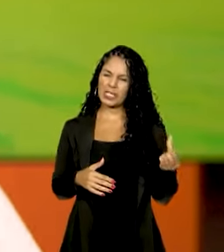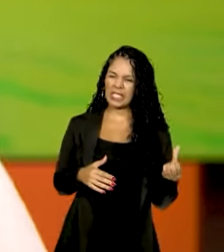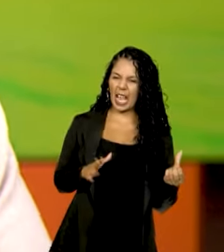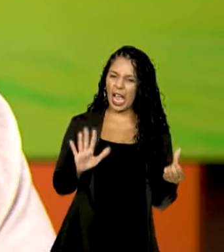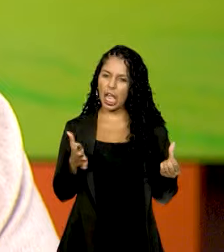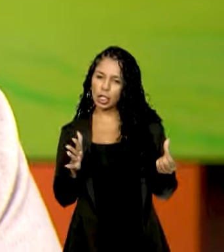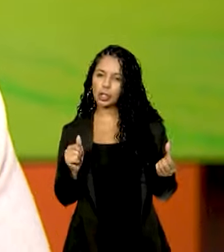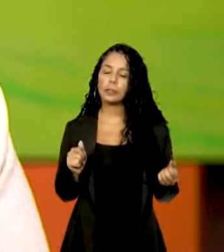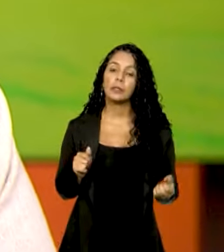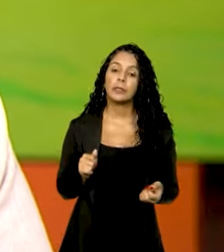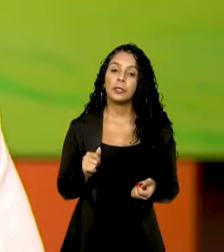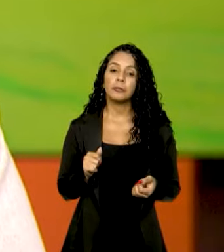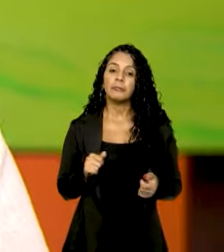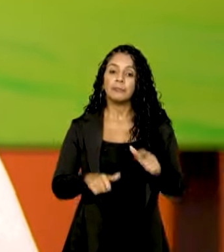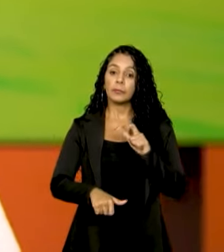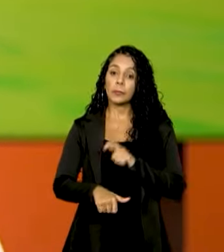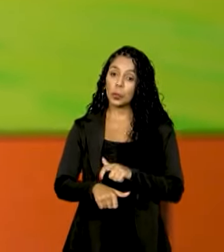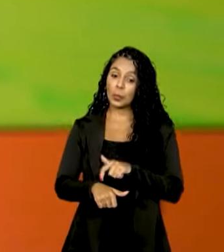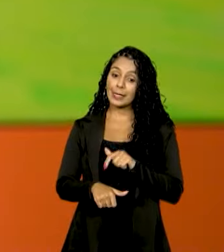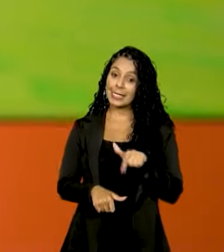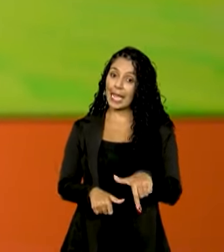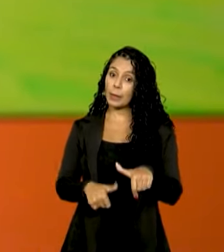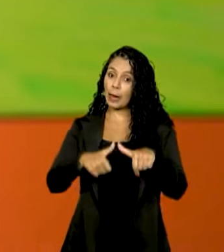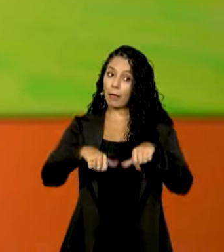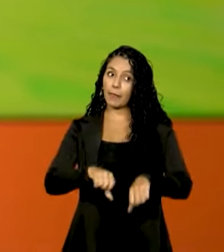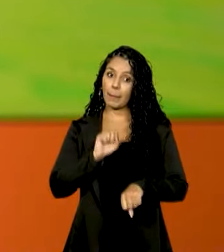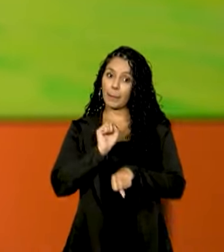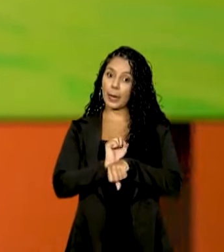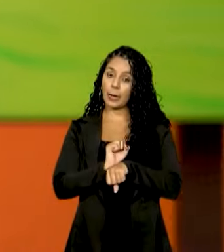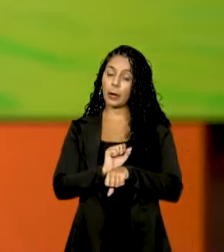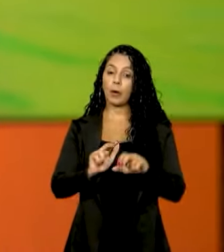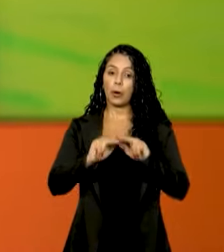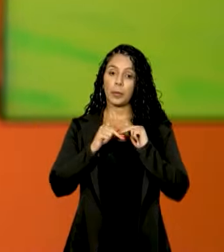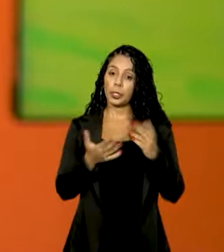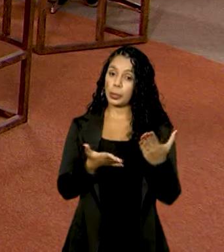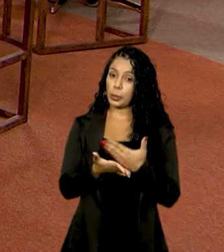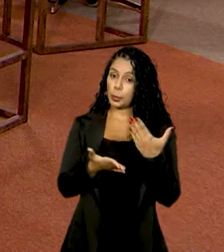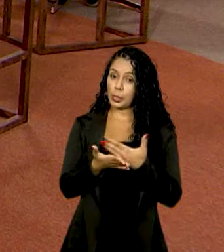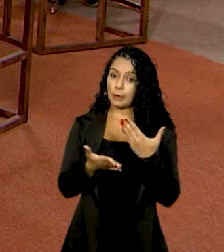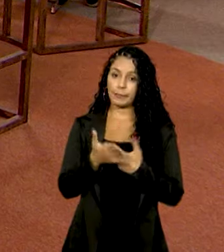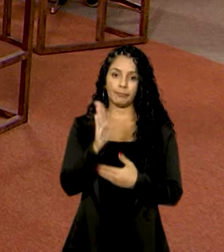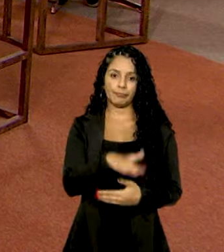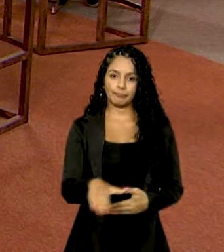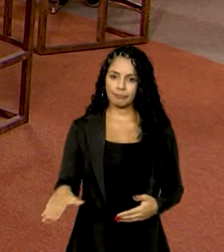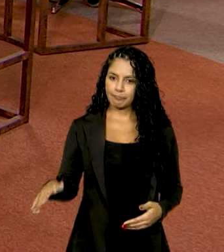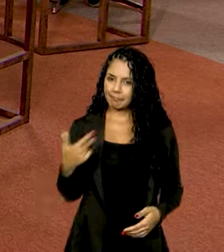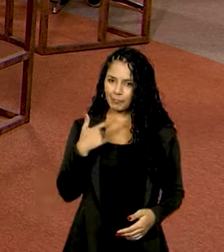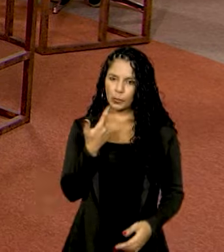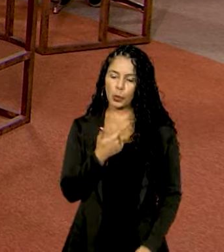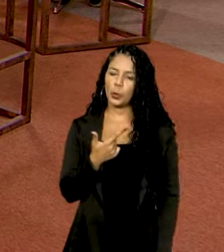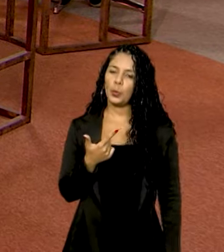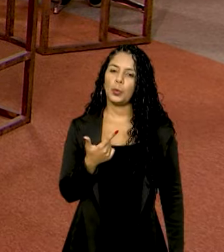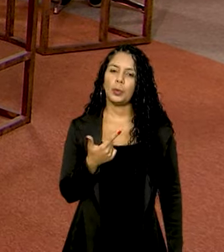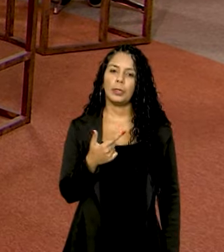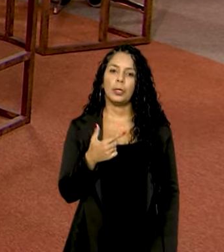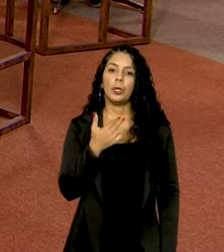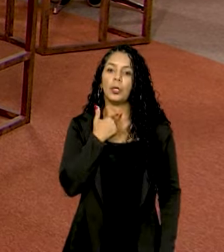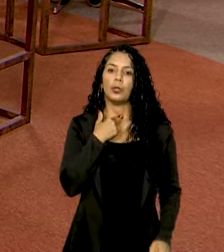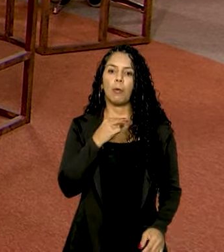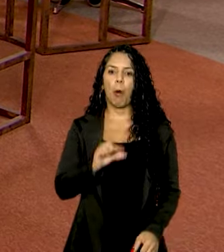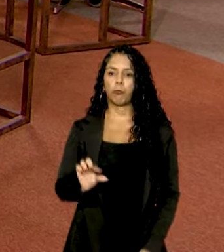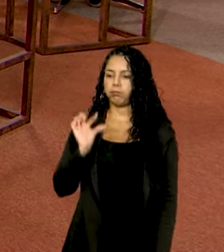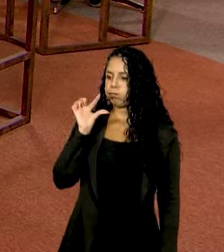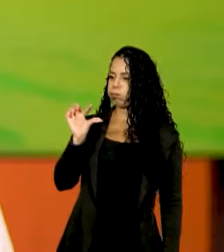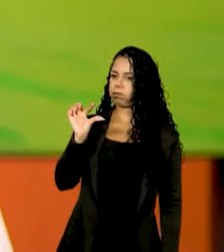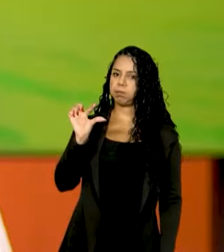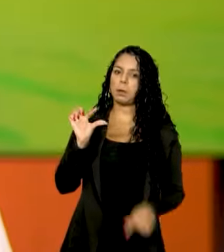2 aos 8, 6... O tempo que ela realmente fica parada, por isso que os livros infantis, eles não podem ser mais grossos que isso,